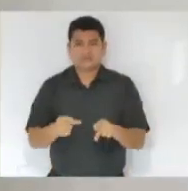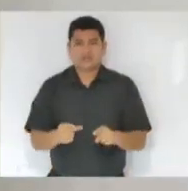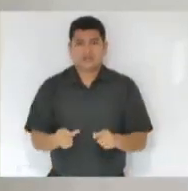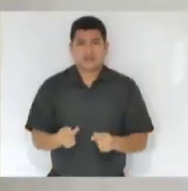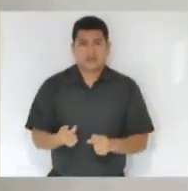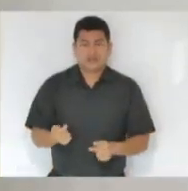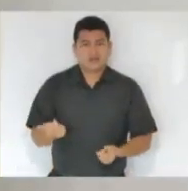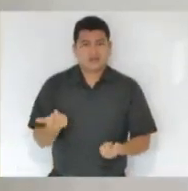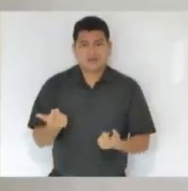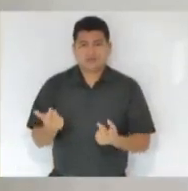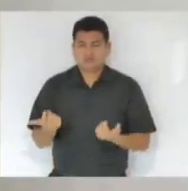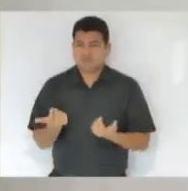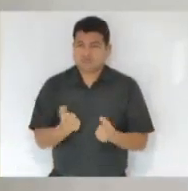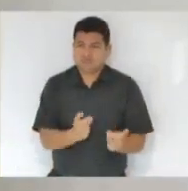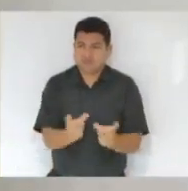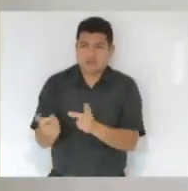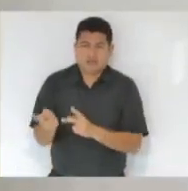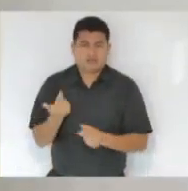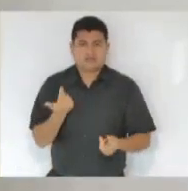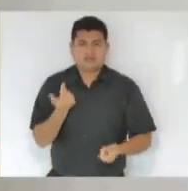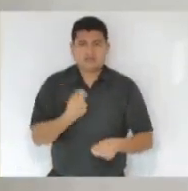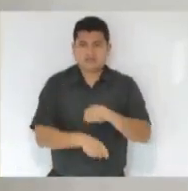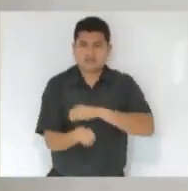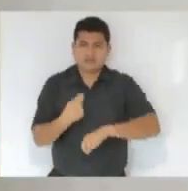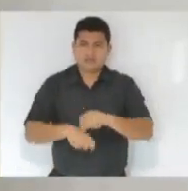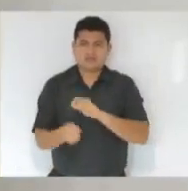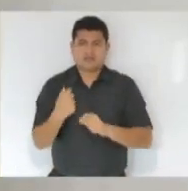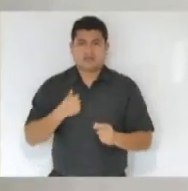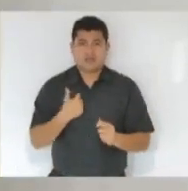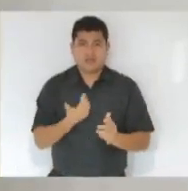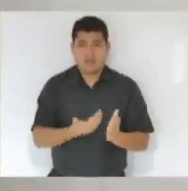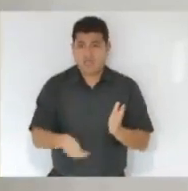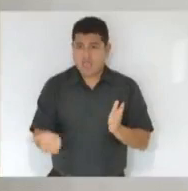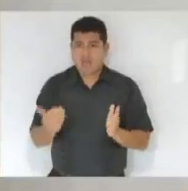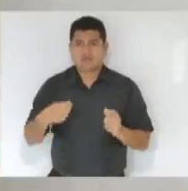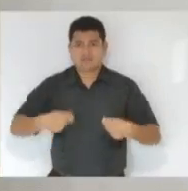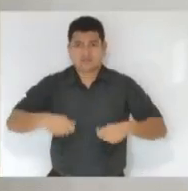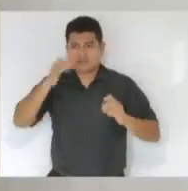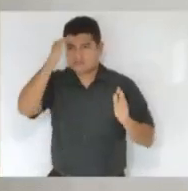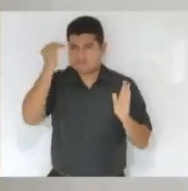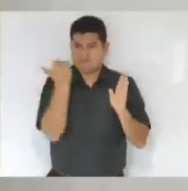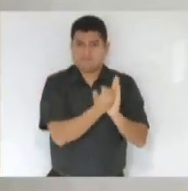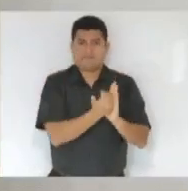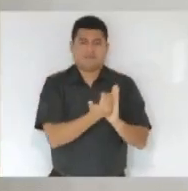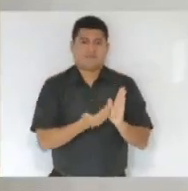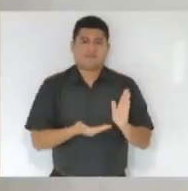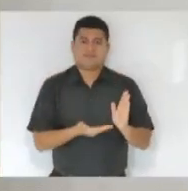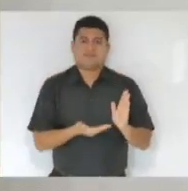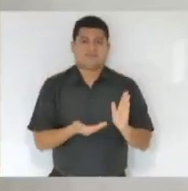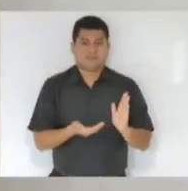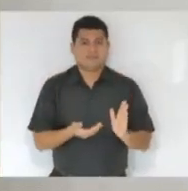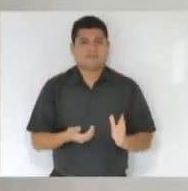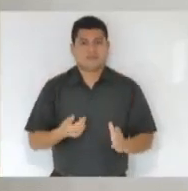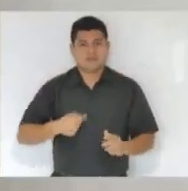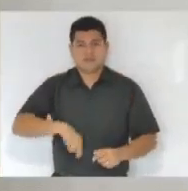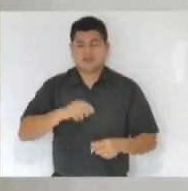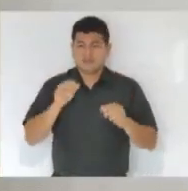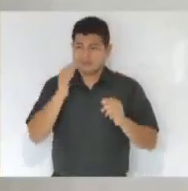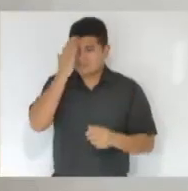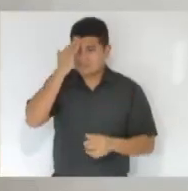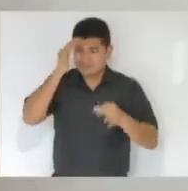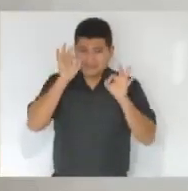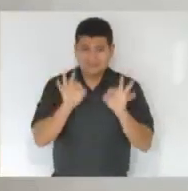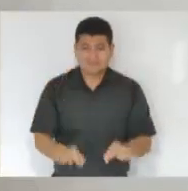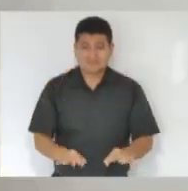os empreendedores, eles são submetidos, ao que eles são submetidos. Hoje sabemos com muito mais certeza de que é